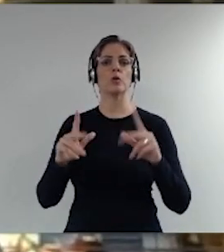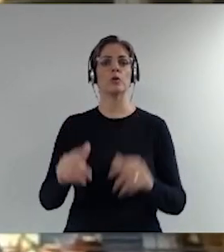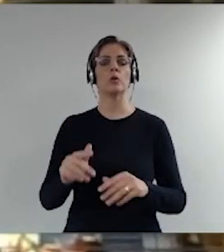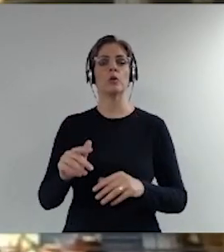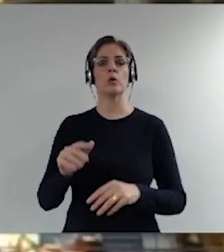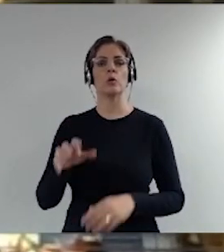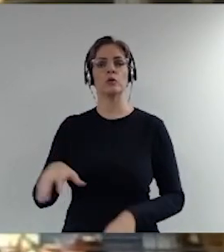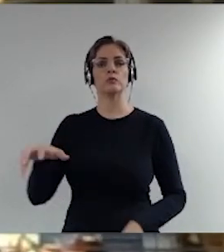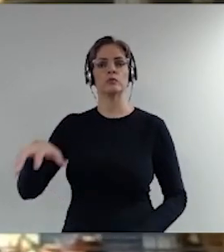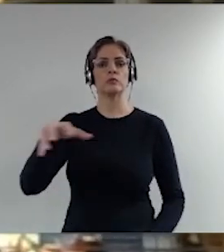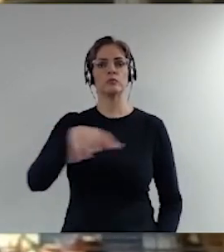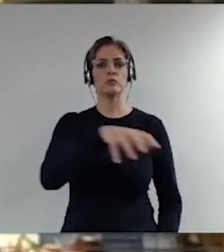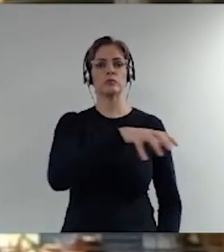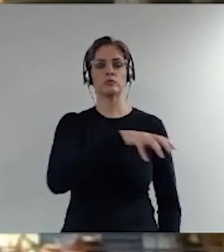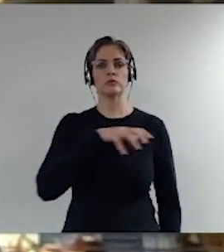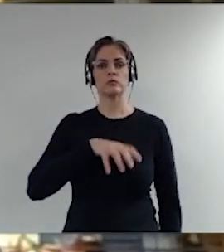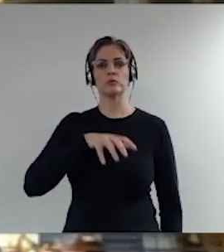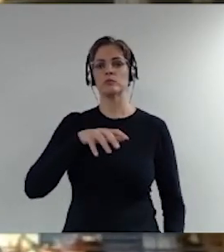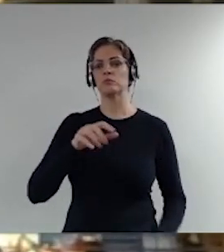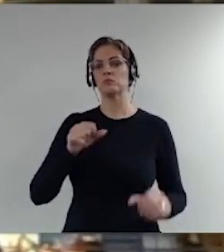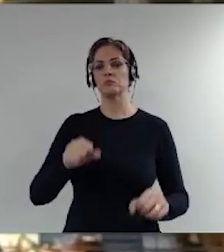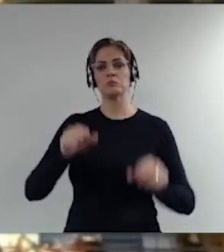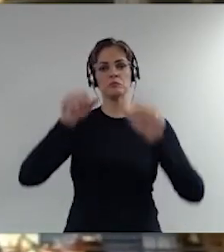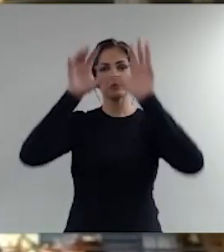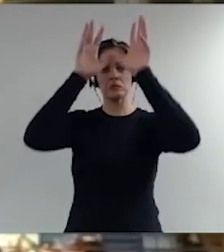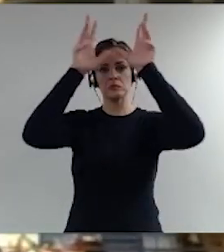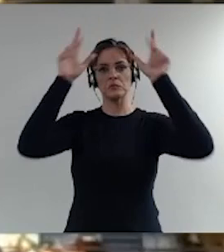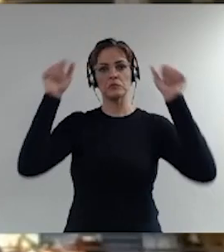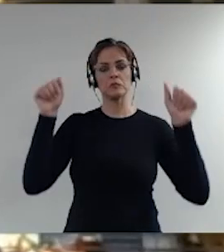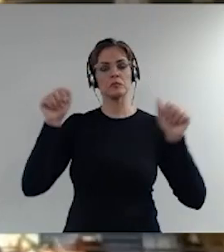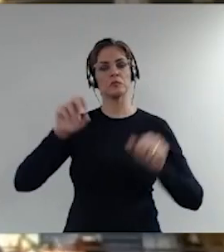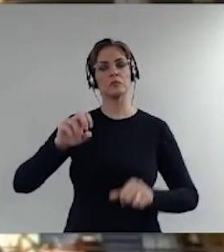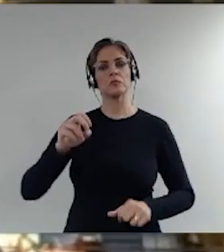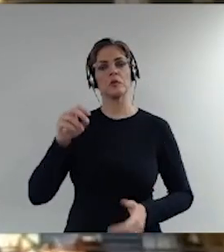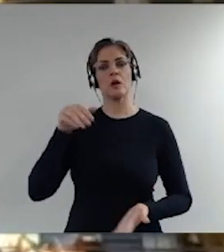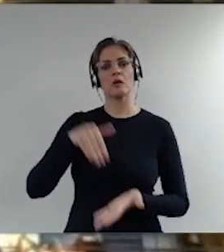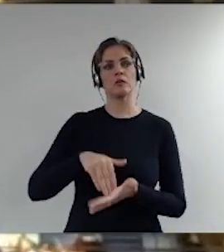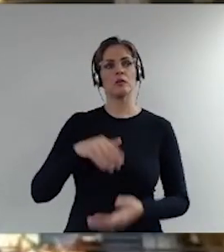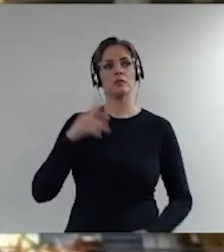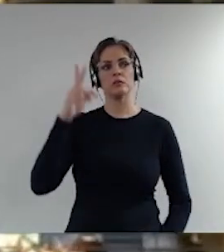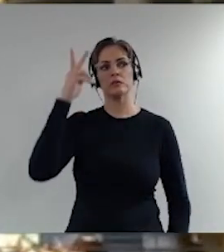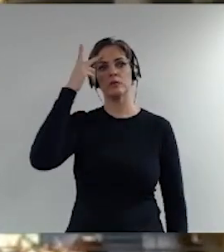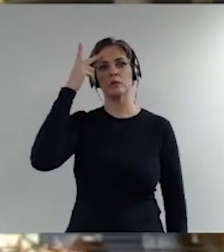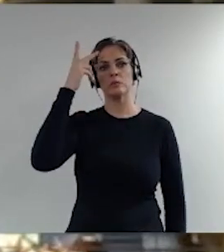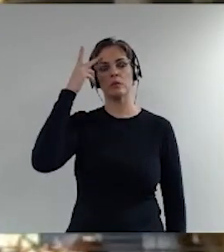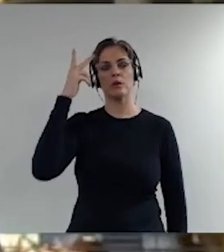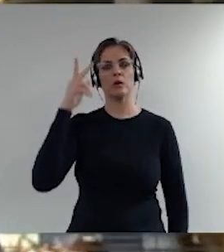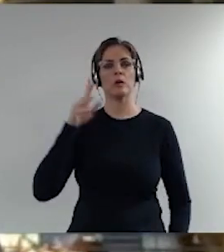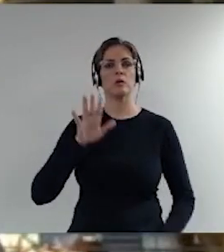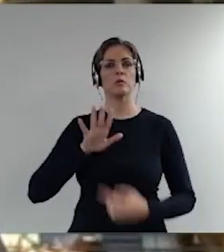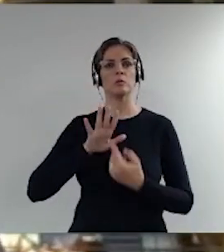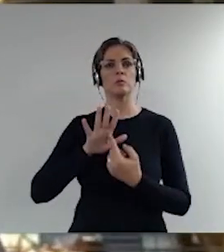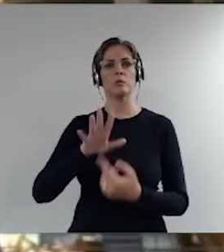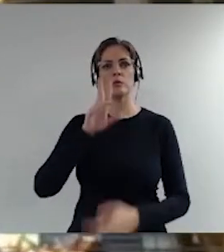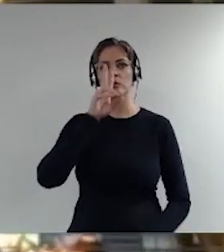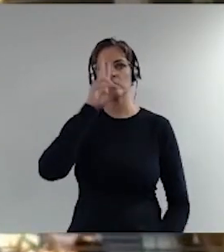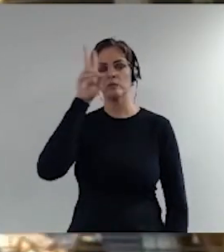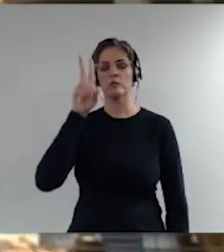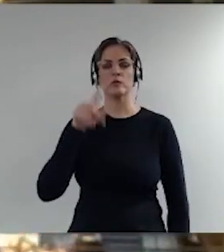as seccionais, ou seja, desde o Acre a São Paulo, é demonstrada a força do sistema